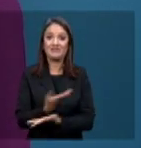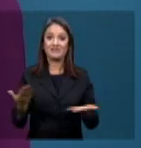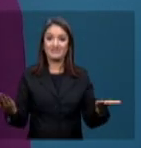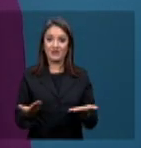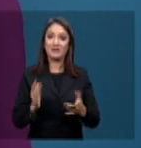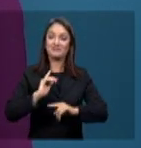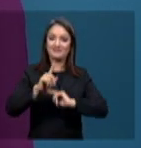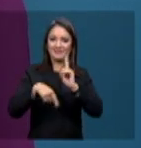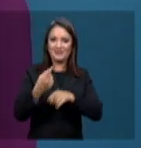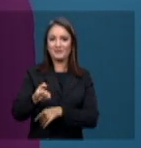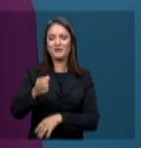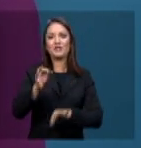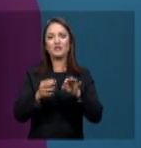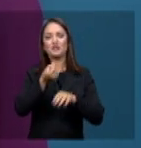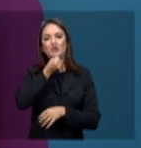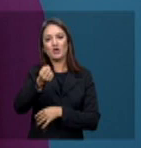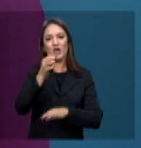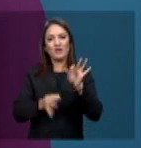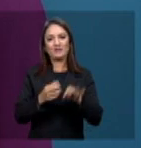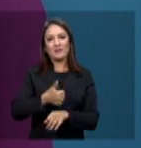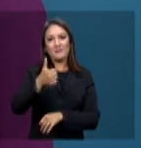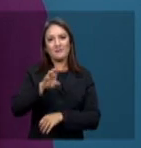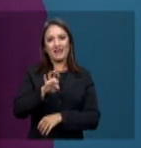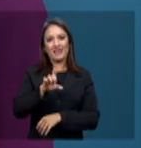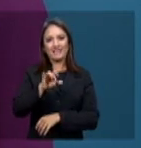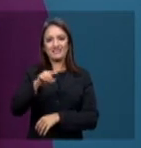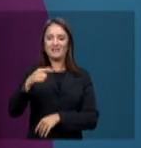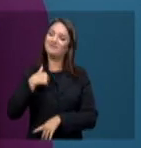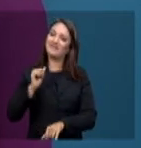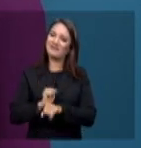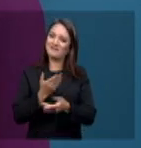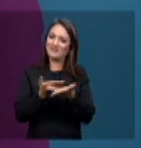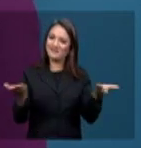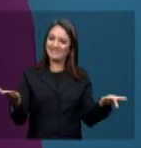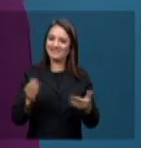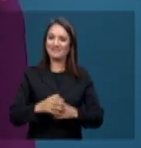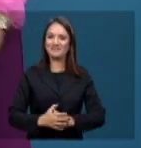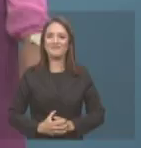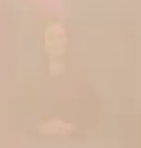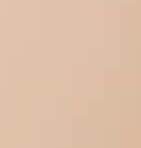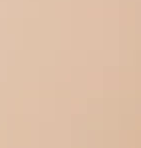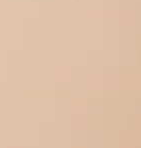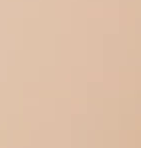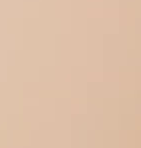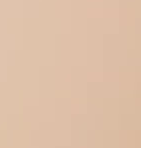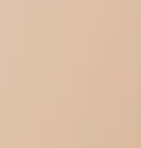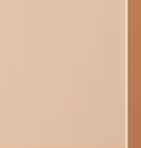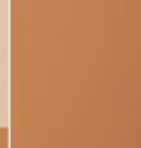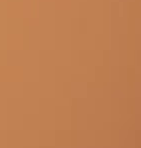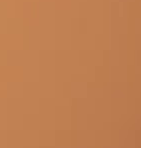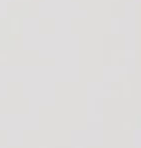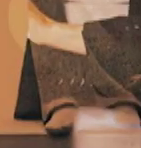do evento em instantes no jornal da Justiça A primeira edição eu te espero até já já